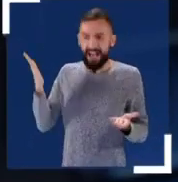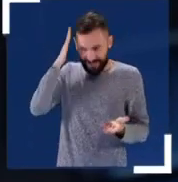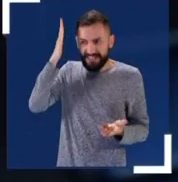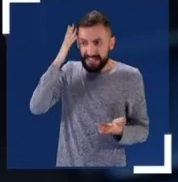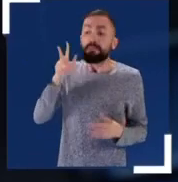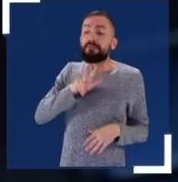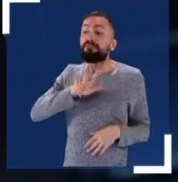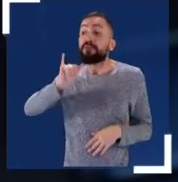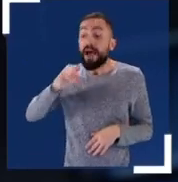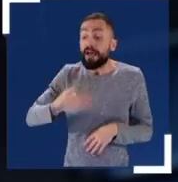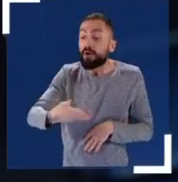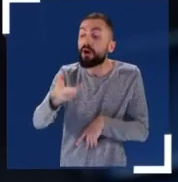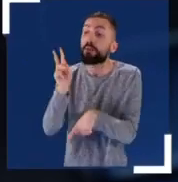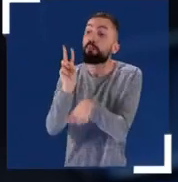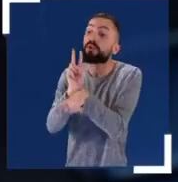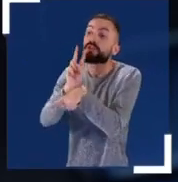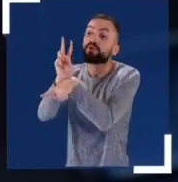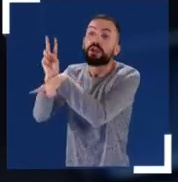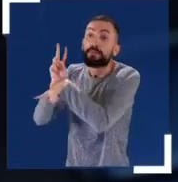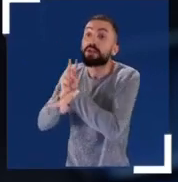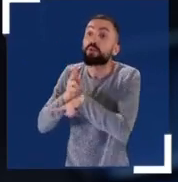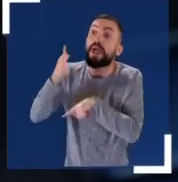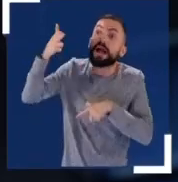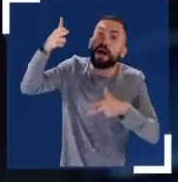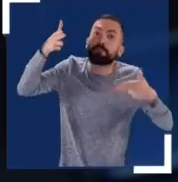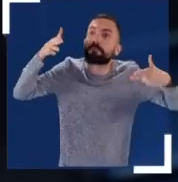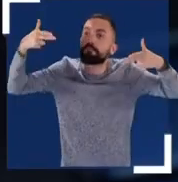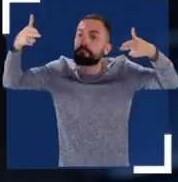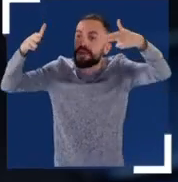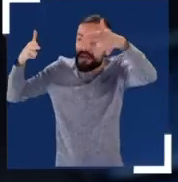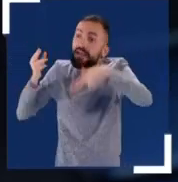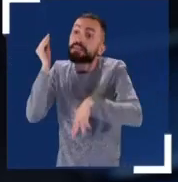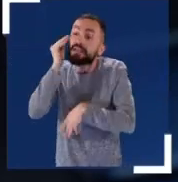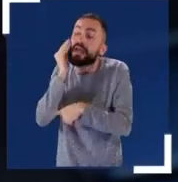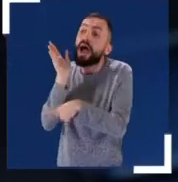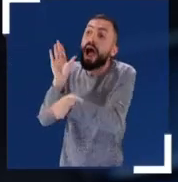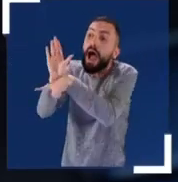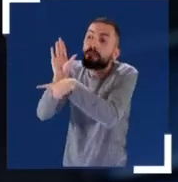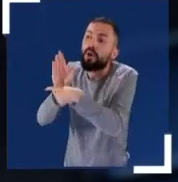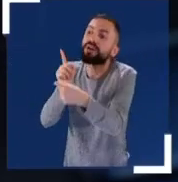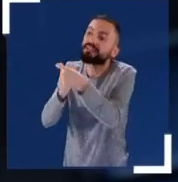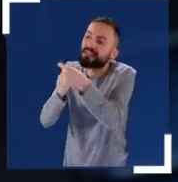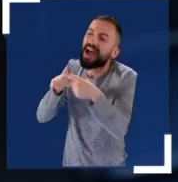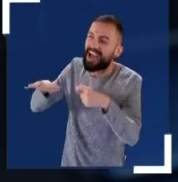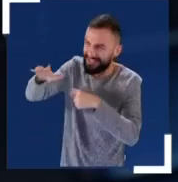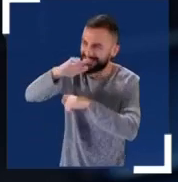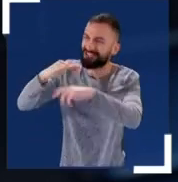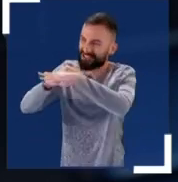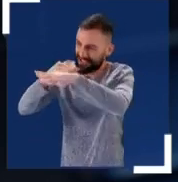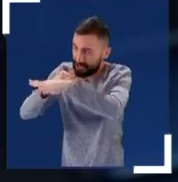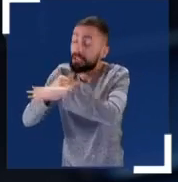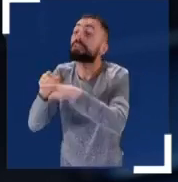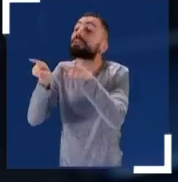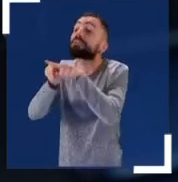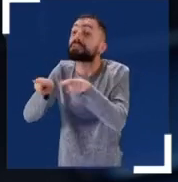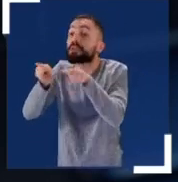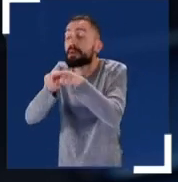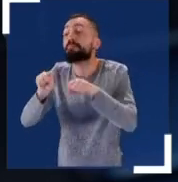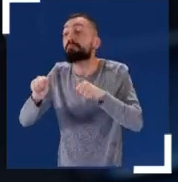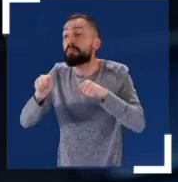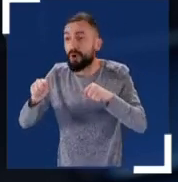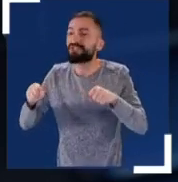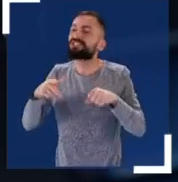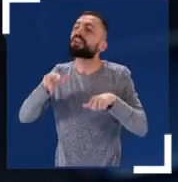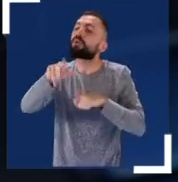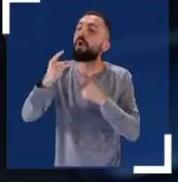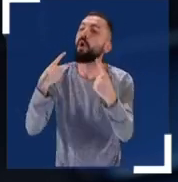de monitoramento eletrônico de câmeras, apoiando as prefeituras no âmbito das suas áreas urbanas e também nas entradas e saídas